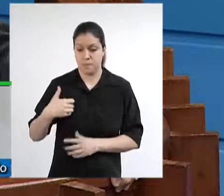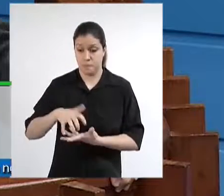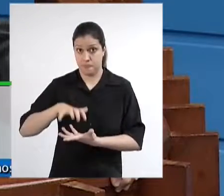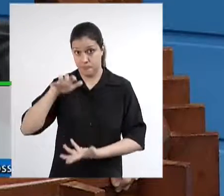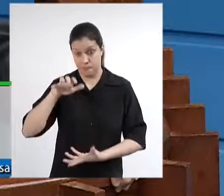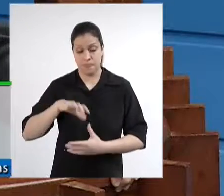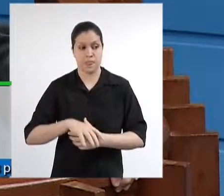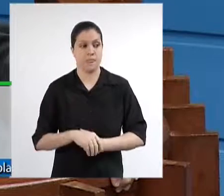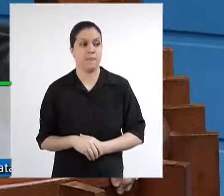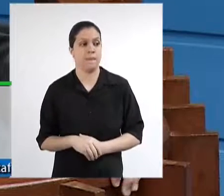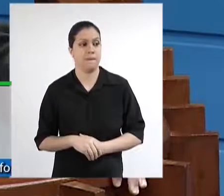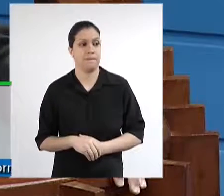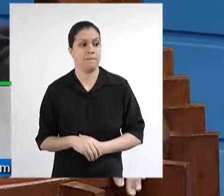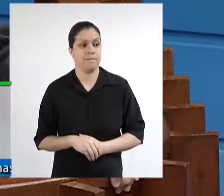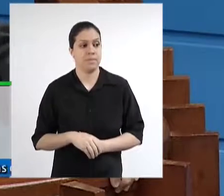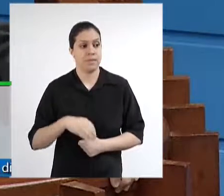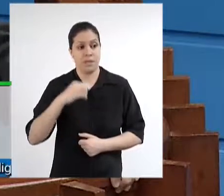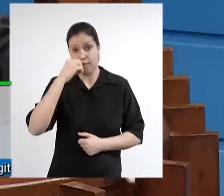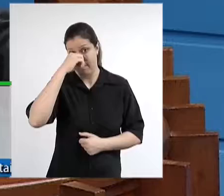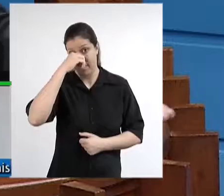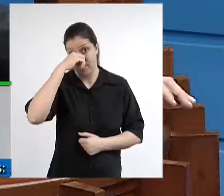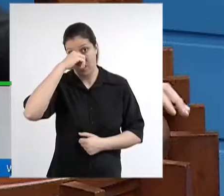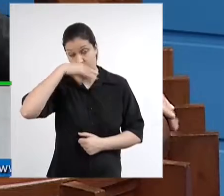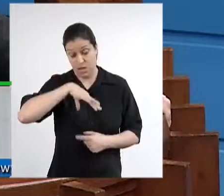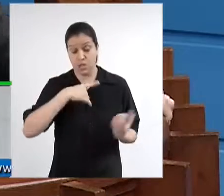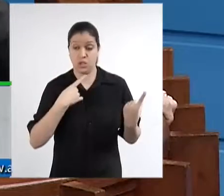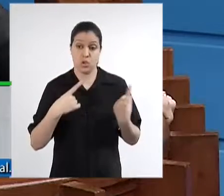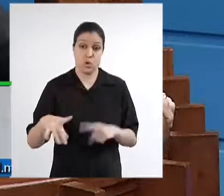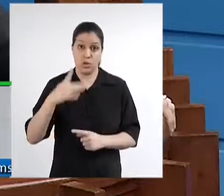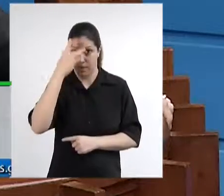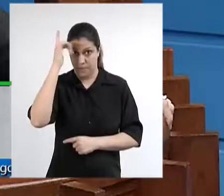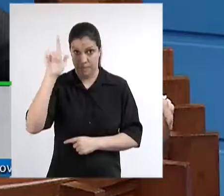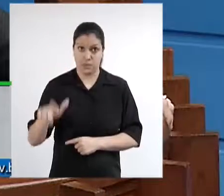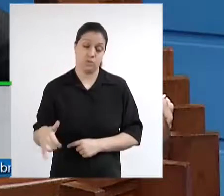Diante dessa violência contra a pessoa idosa, nós